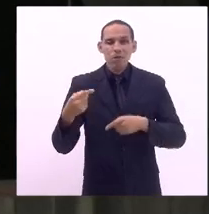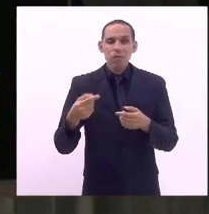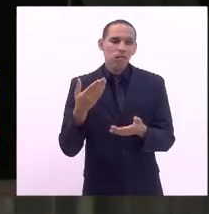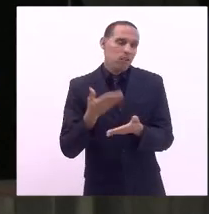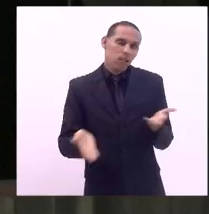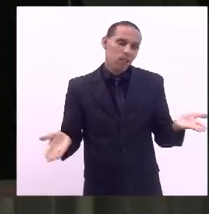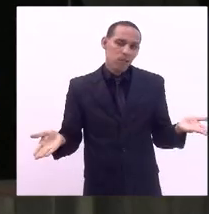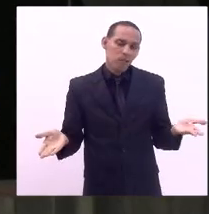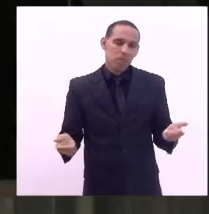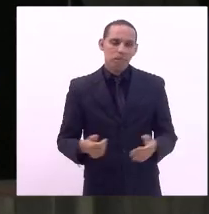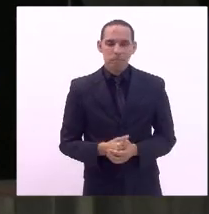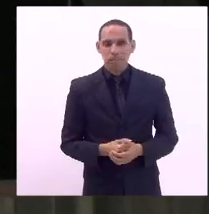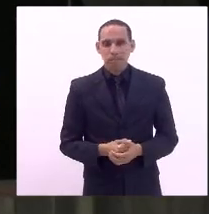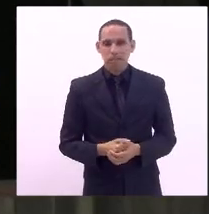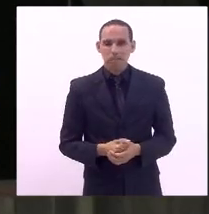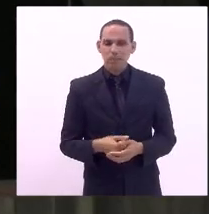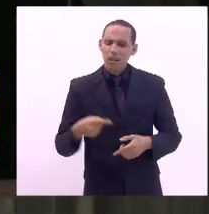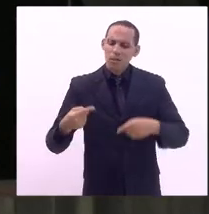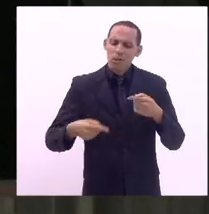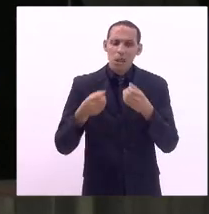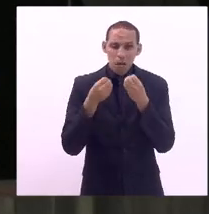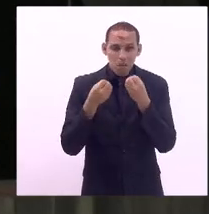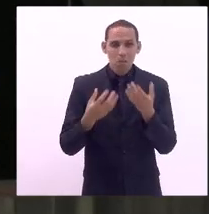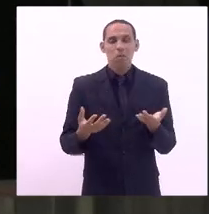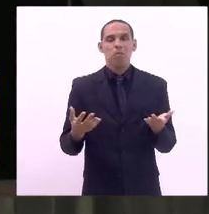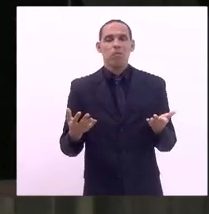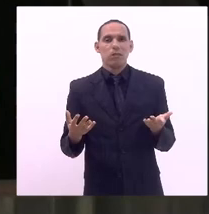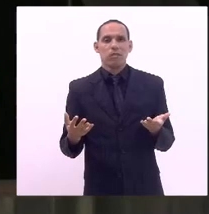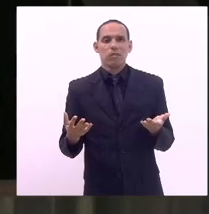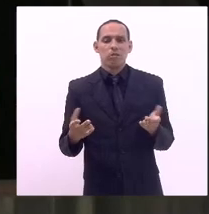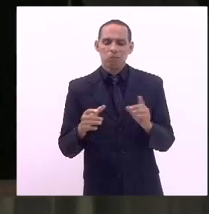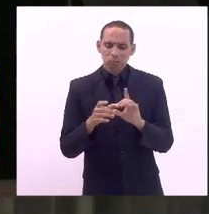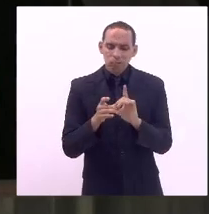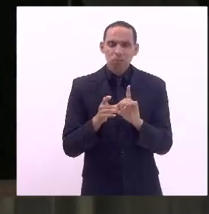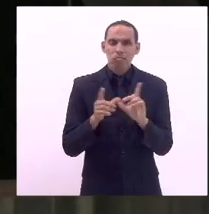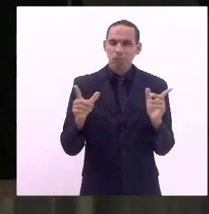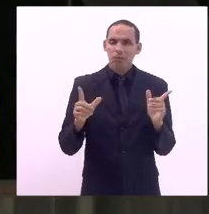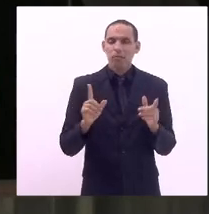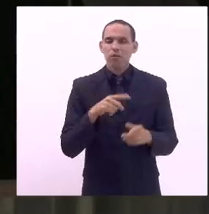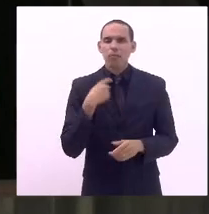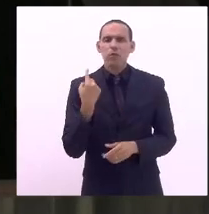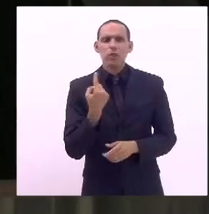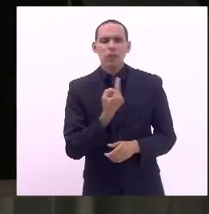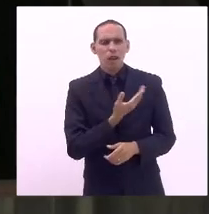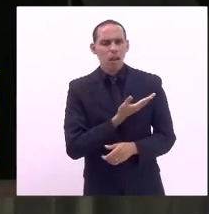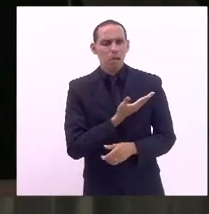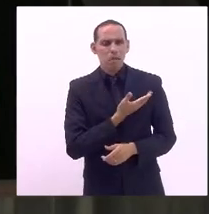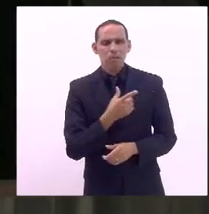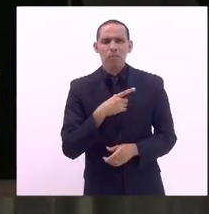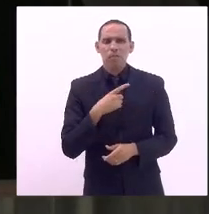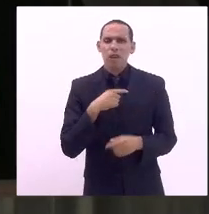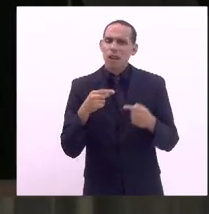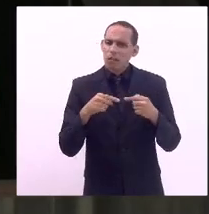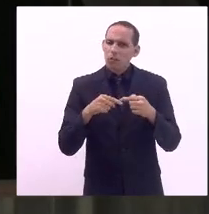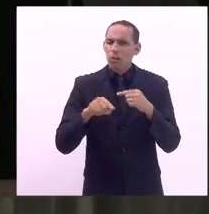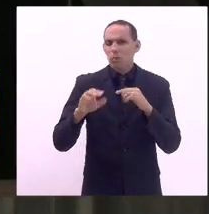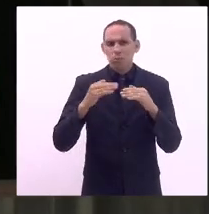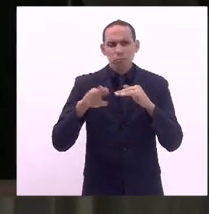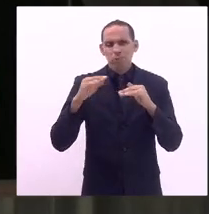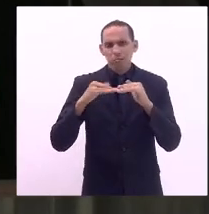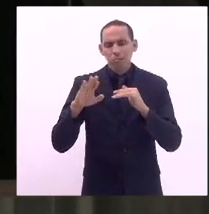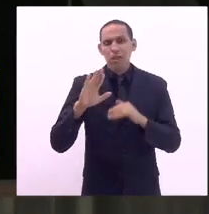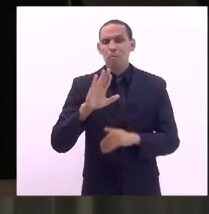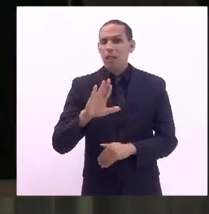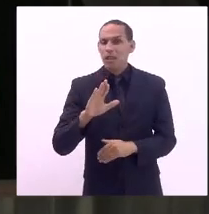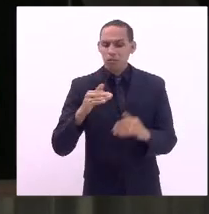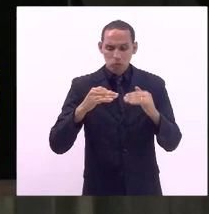Uma discussão salutar, uma discussão democrática. Nós temos companheiros que discordam, mas discordar